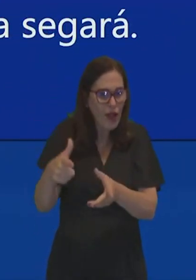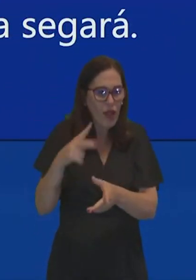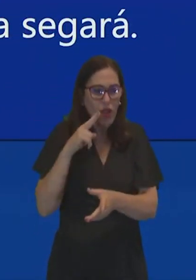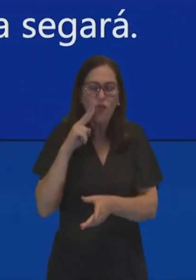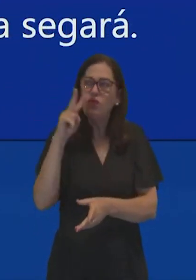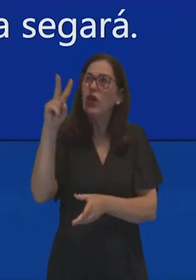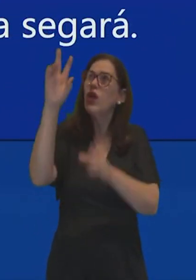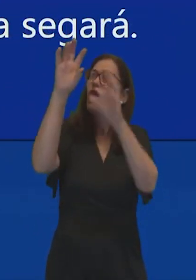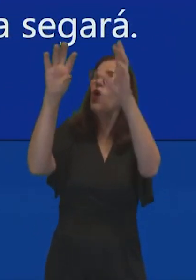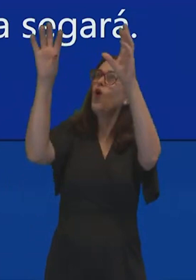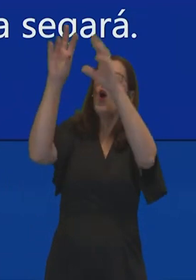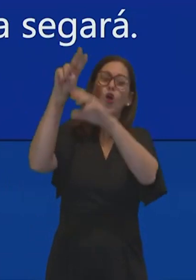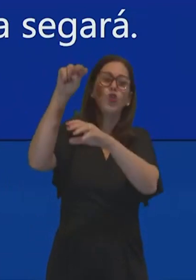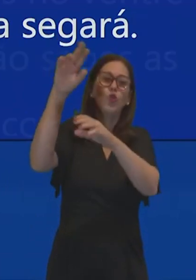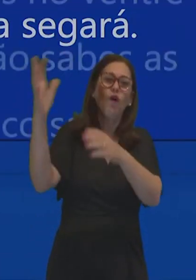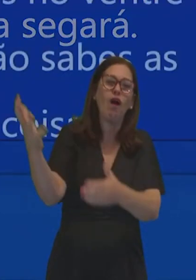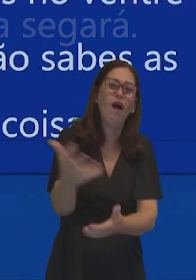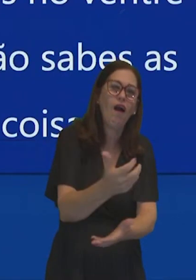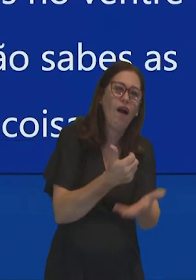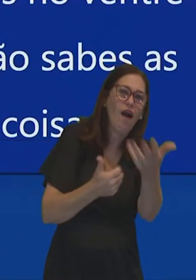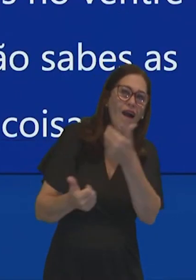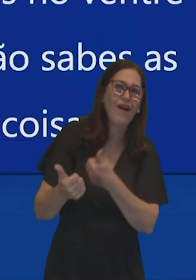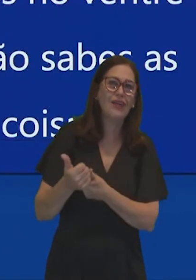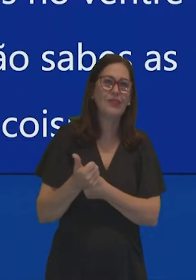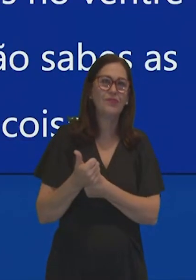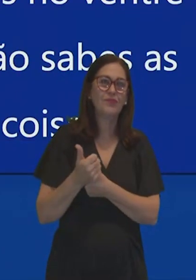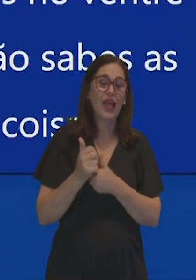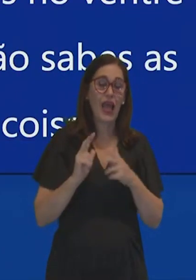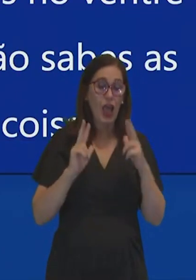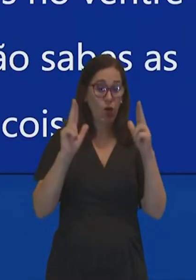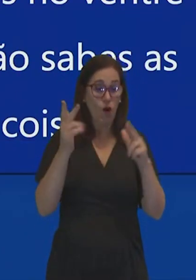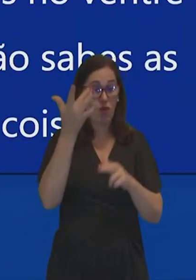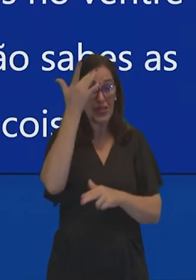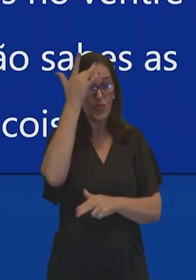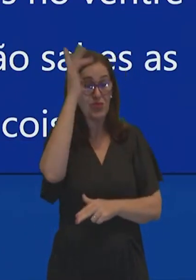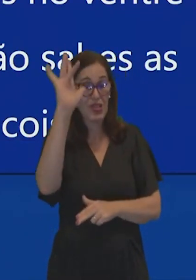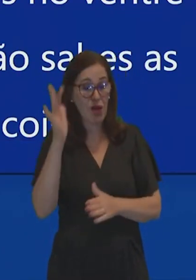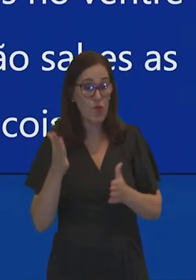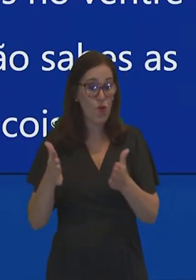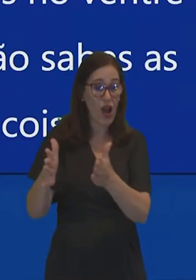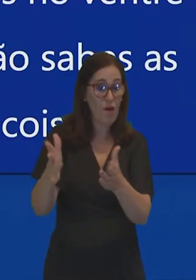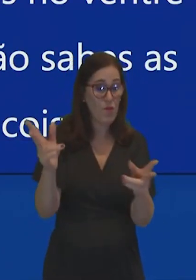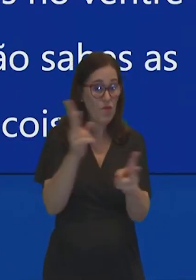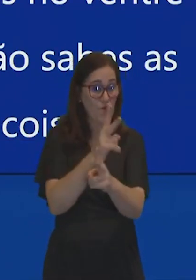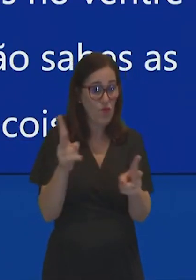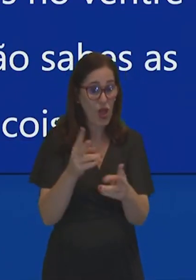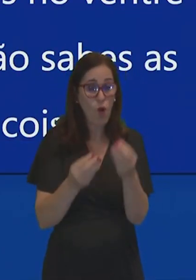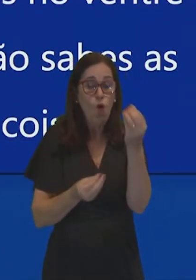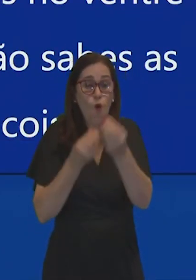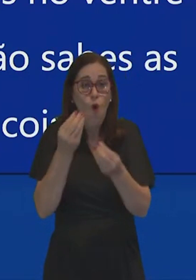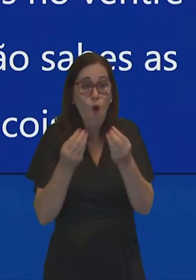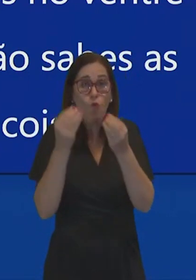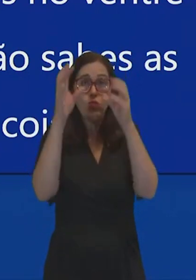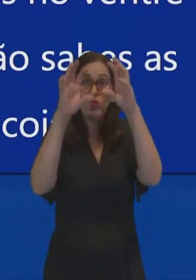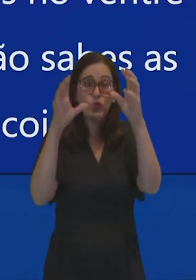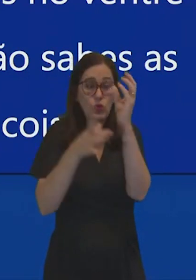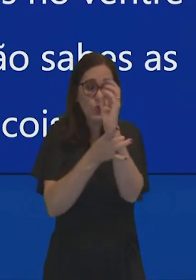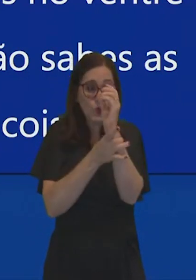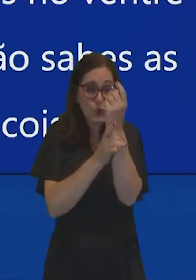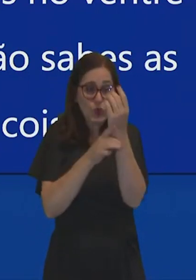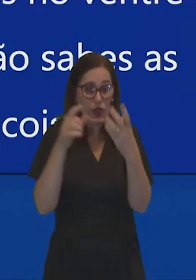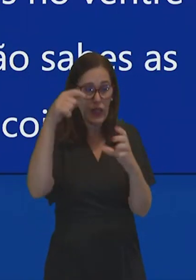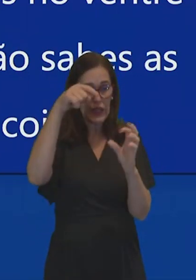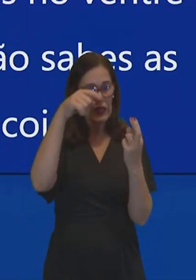olha para as nuvens nunca cegará. Assim como tu não sabes qual o caminho do vento, nem como se formam os ossos no ventre da